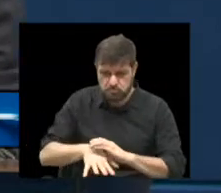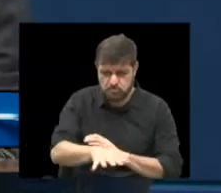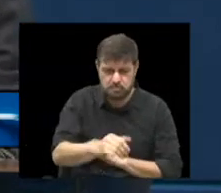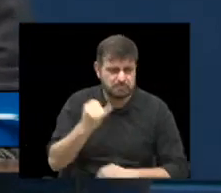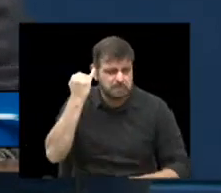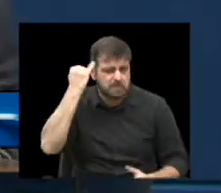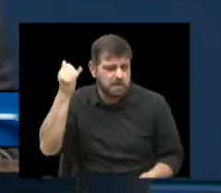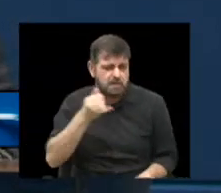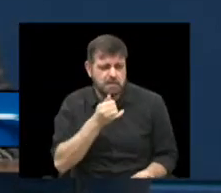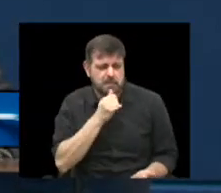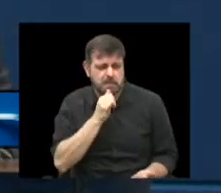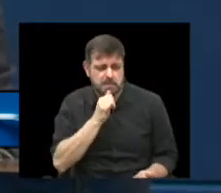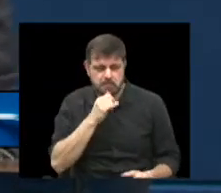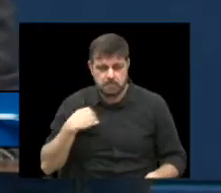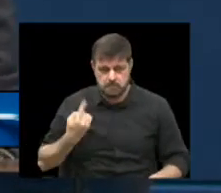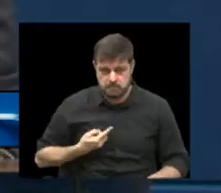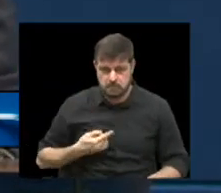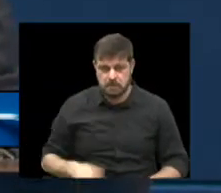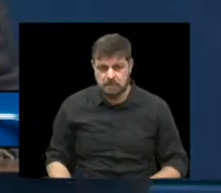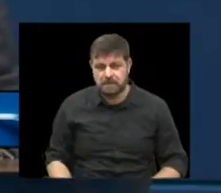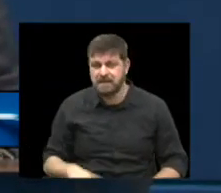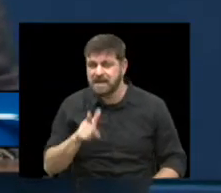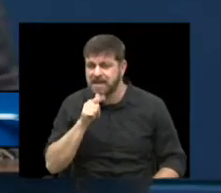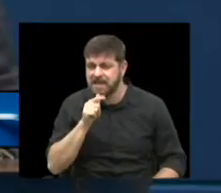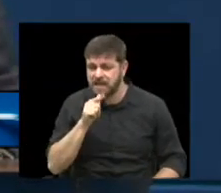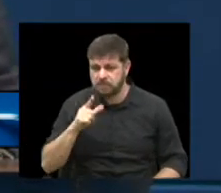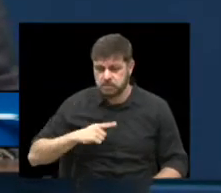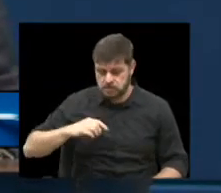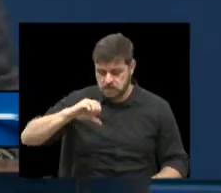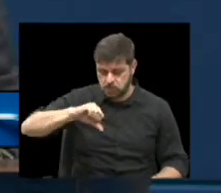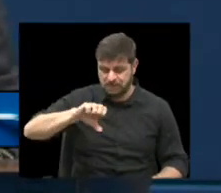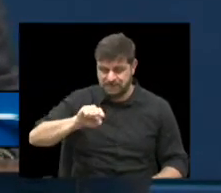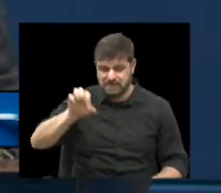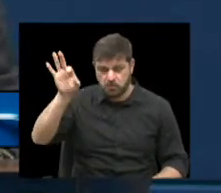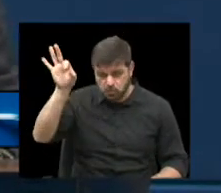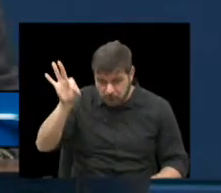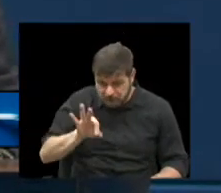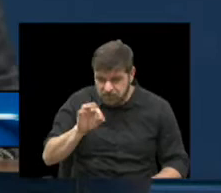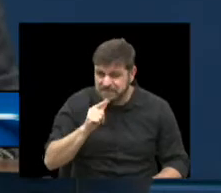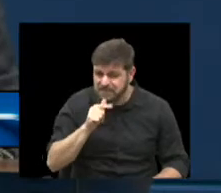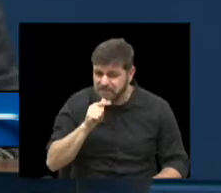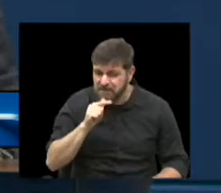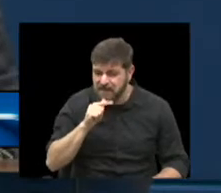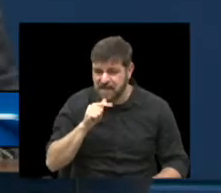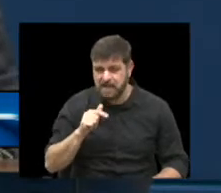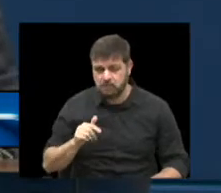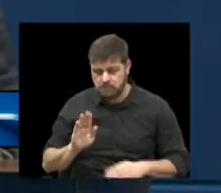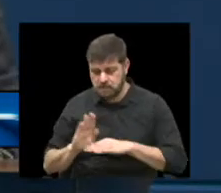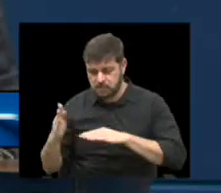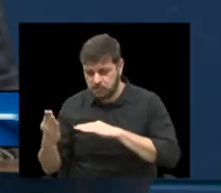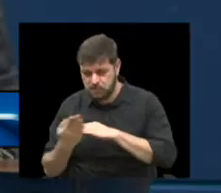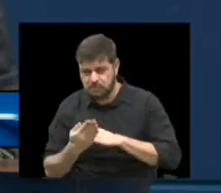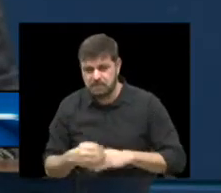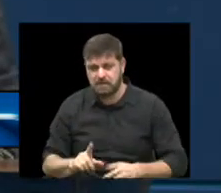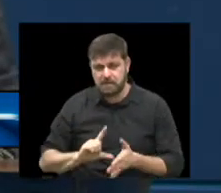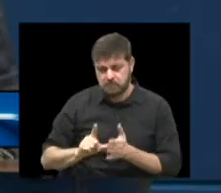ideia, abastecimento de água em 2013 era de 98%, 2016,